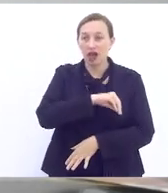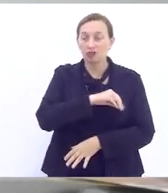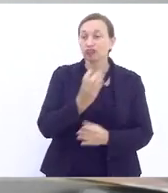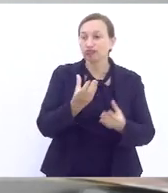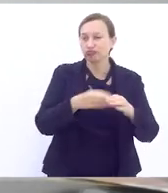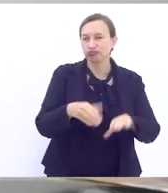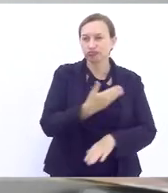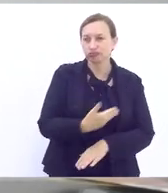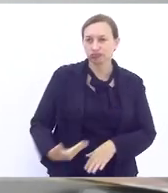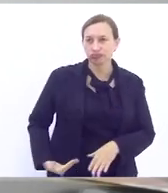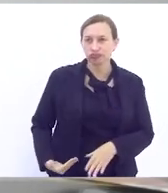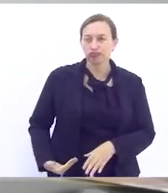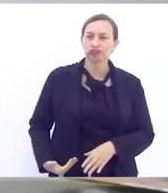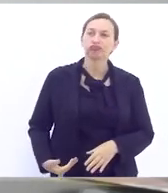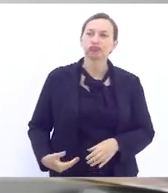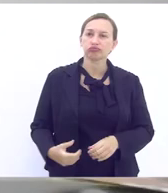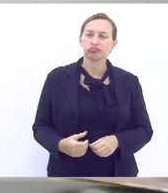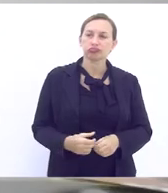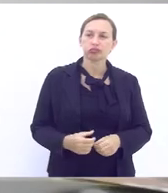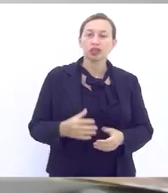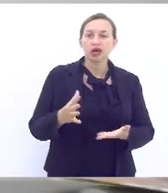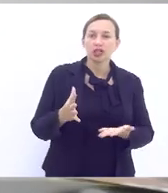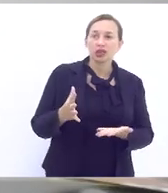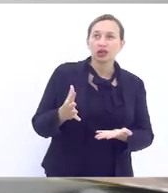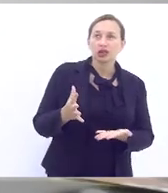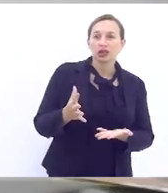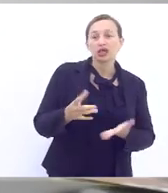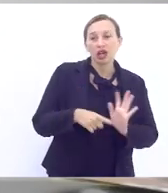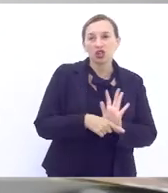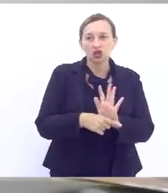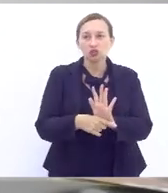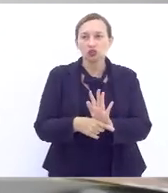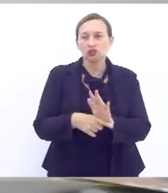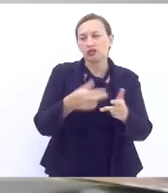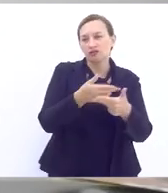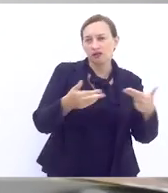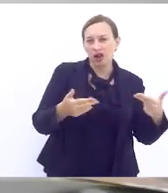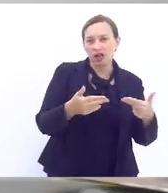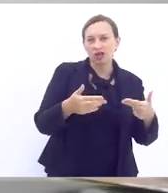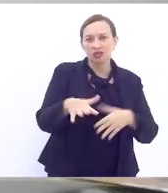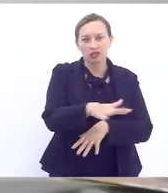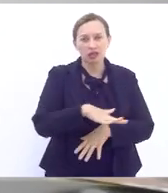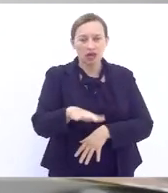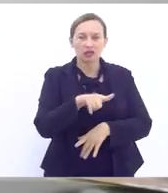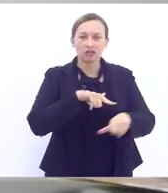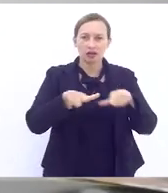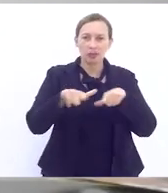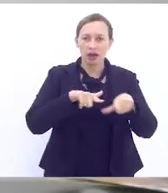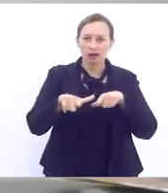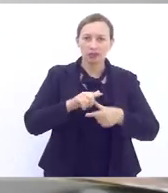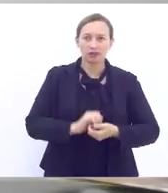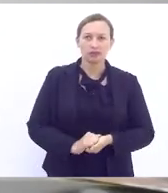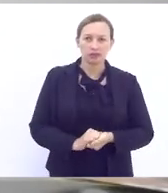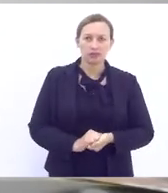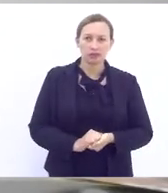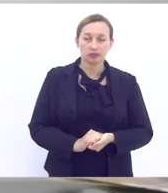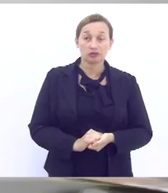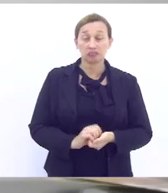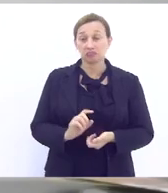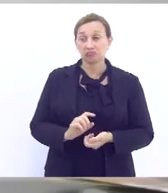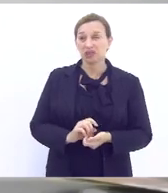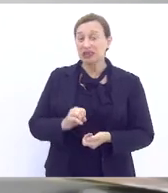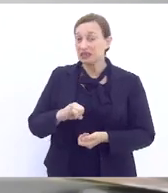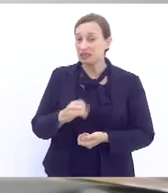que resgata ambas as categorias fora disso é a morte